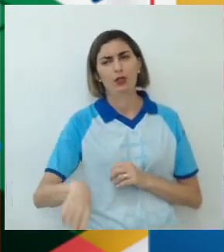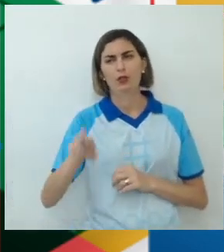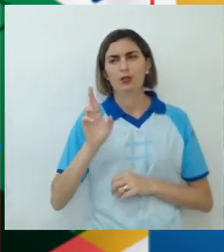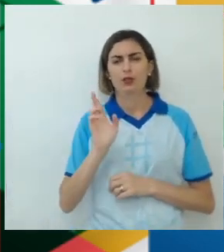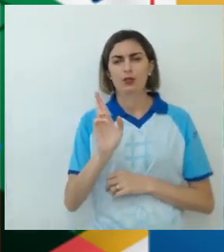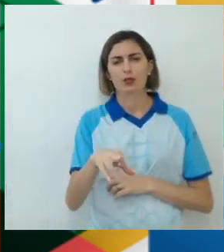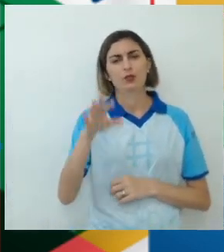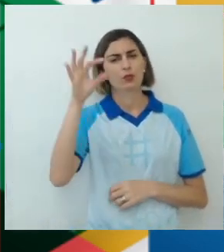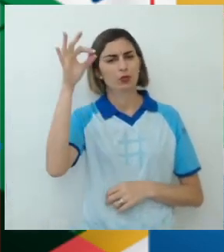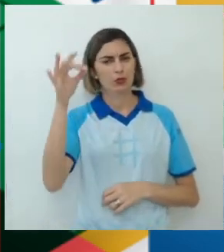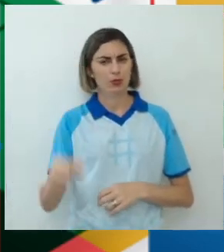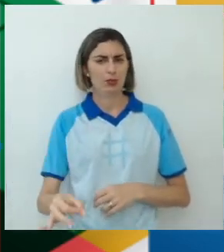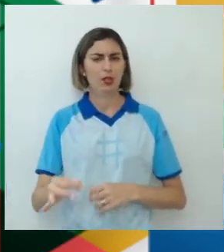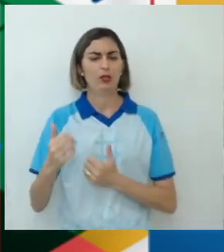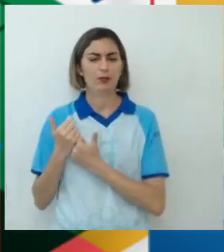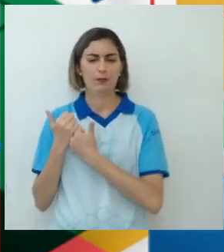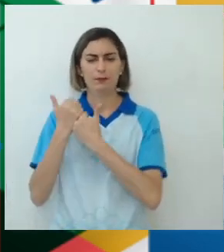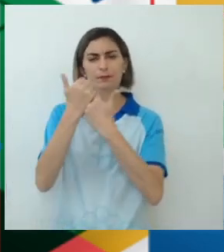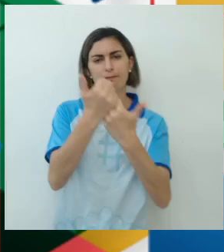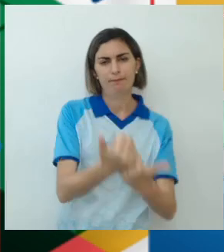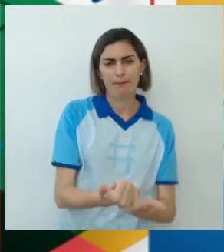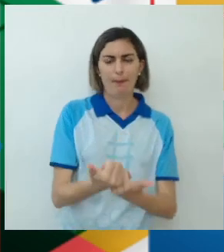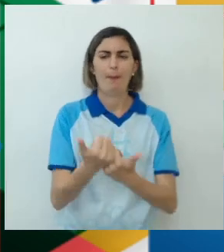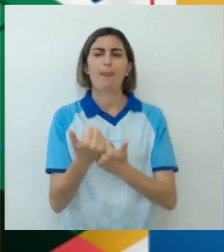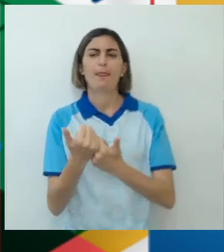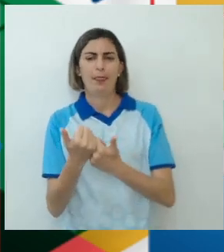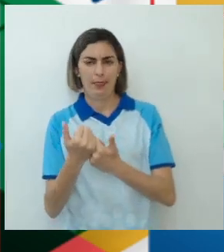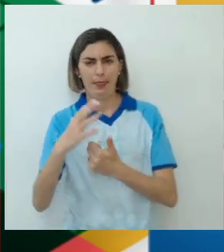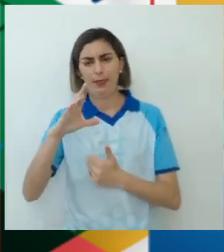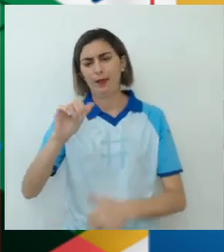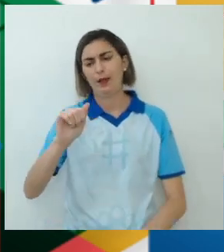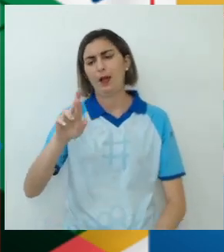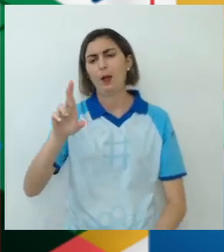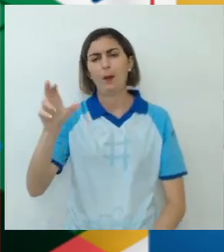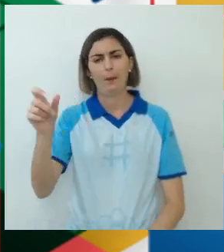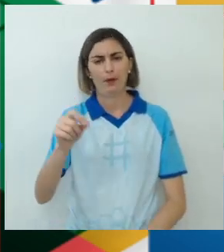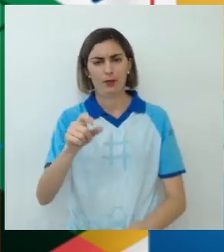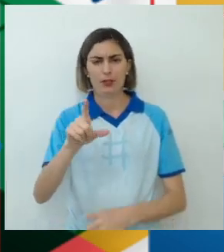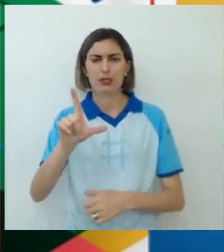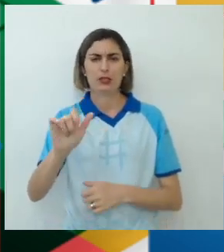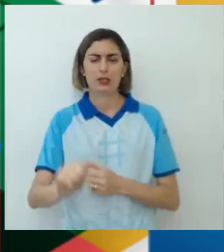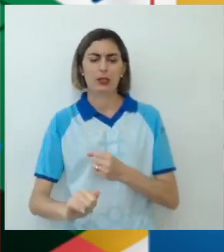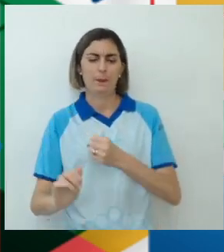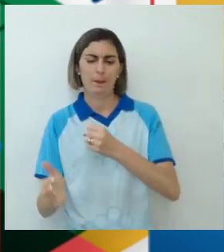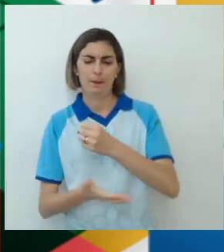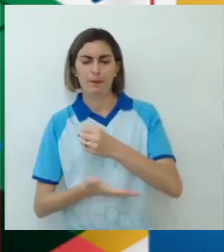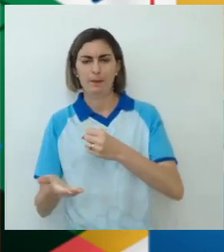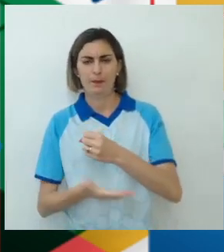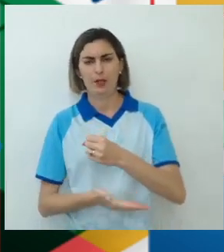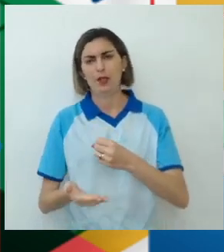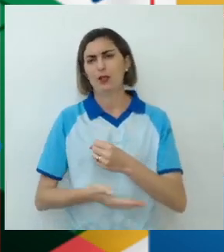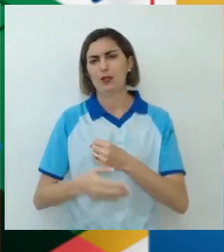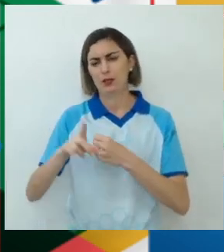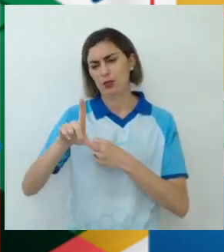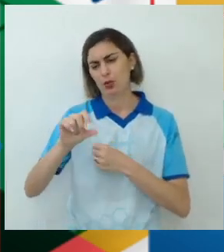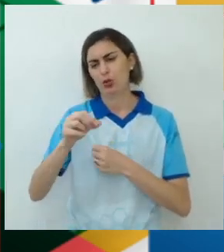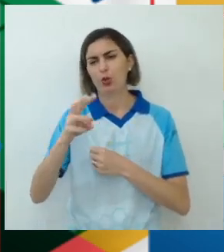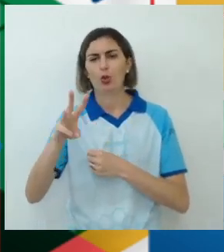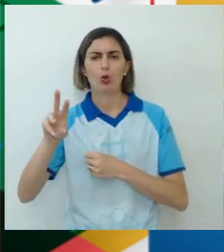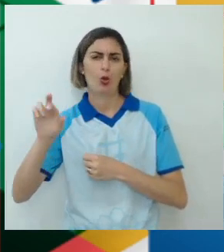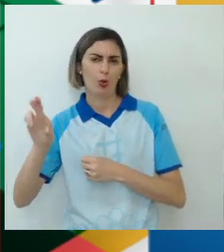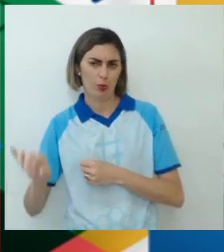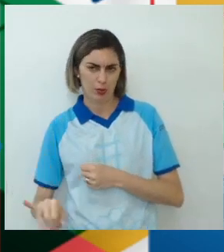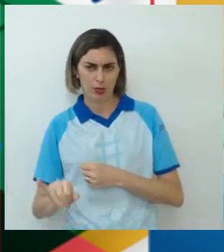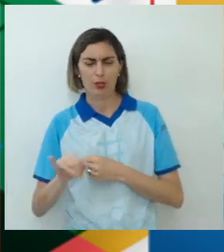resposta correta. A representação da carboxila funciona como uma base de broncha de Lowry,